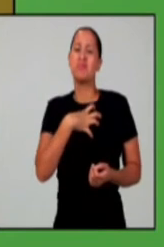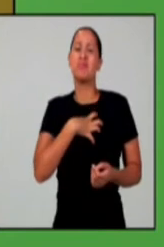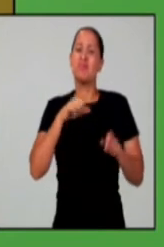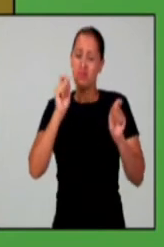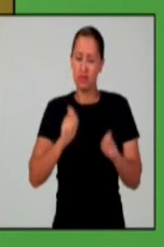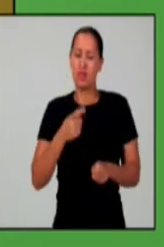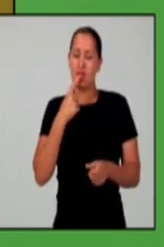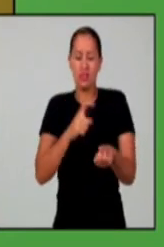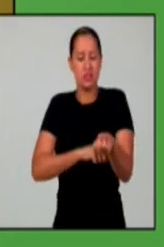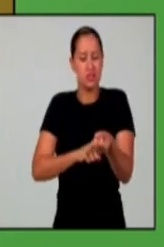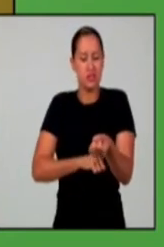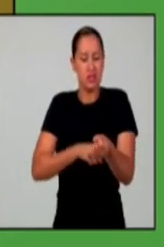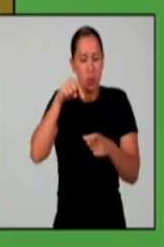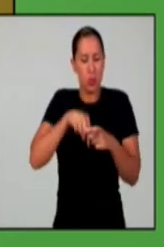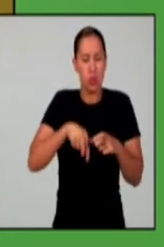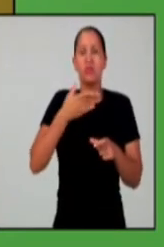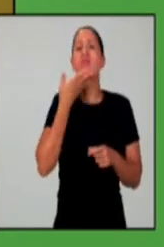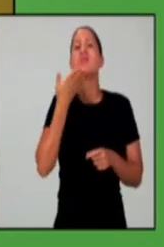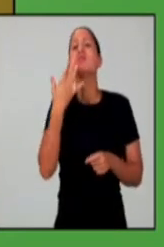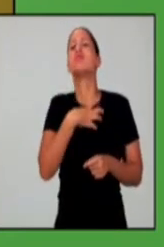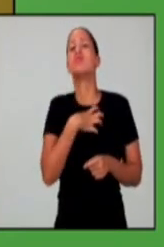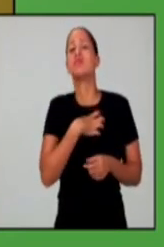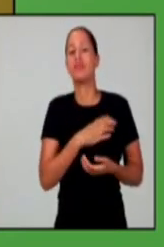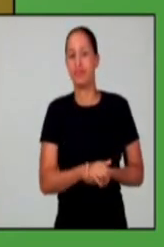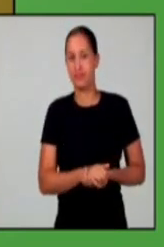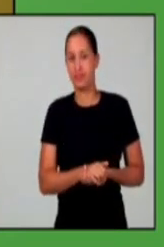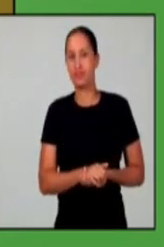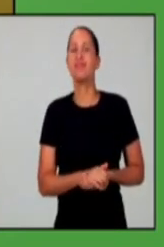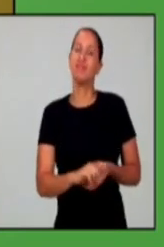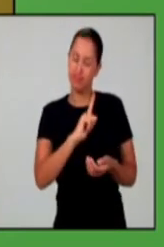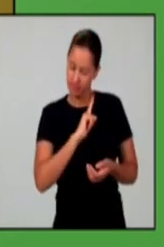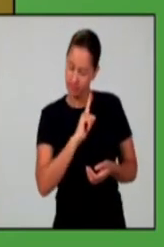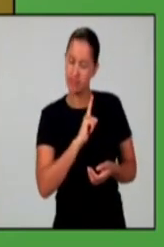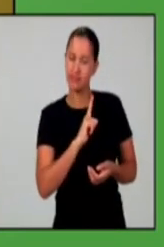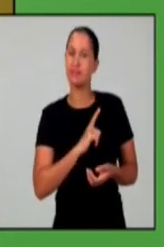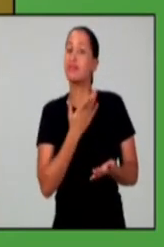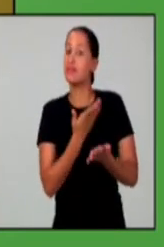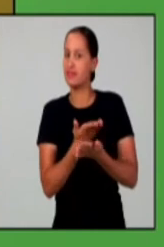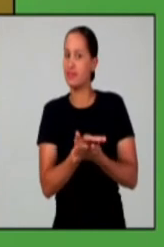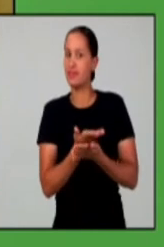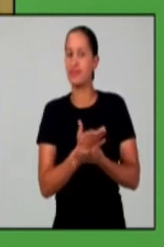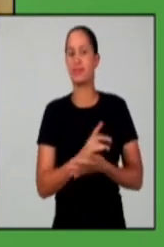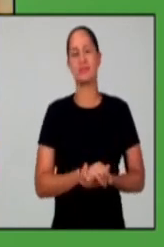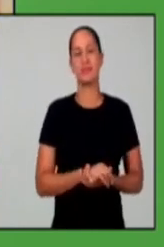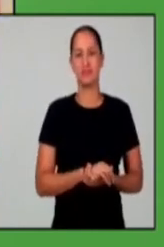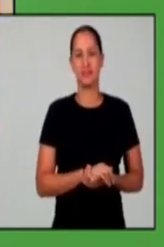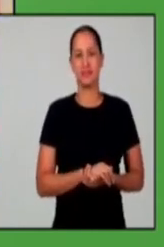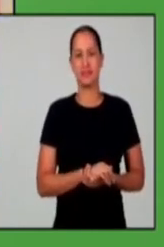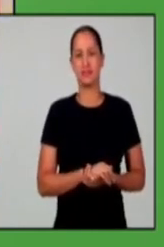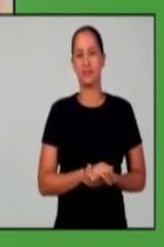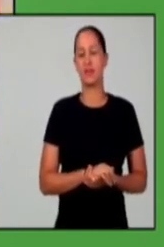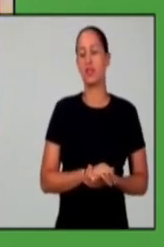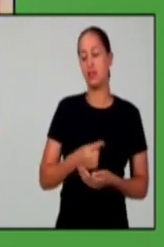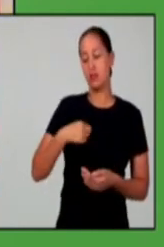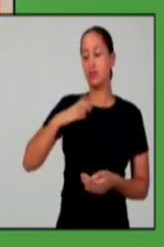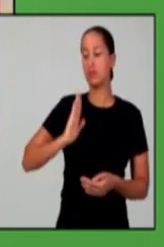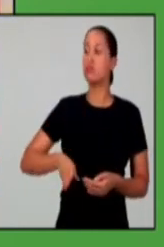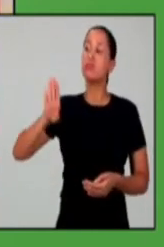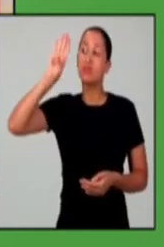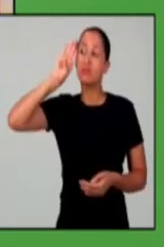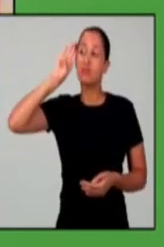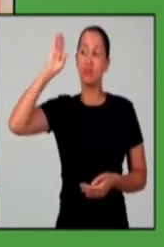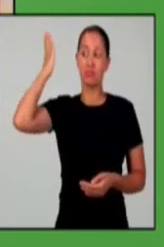Para evitar o acúmulo de sangue nas veias? A resposta é, existem sim. Vamos ver alguns. Quando eu servi o